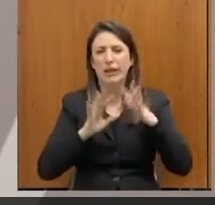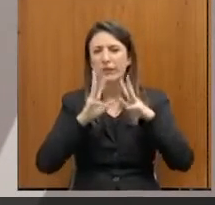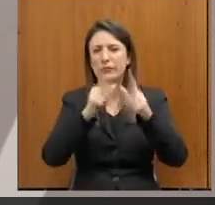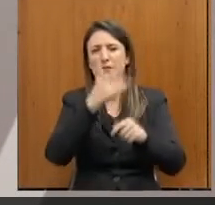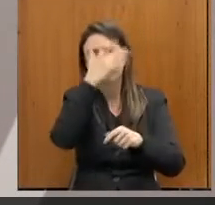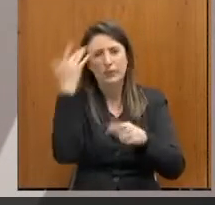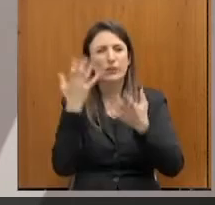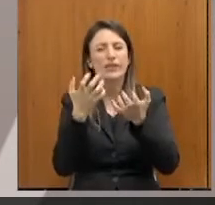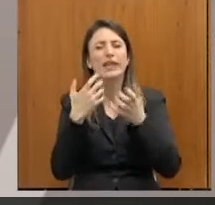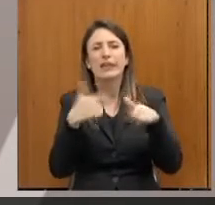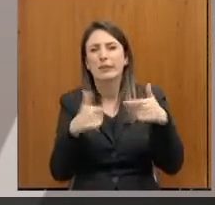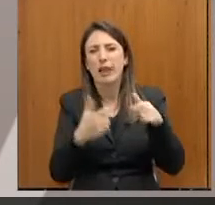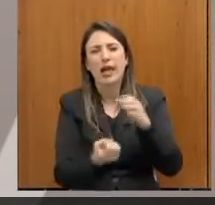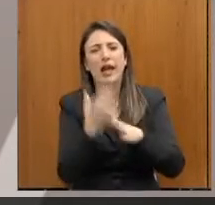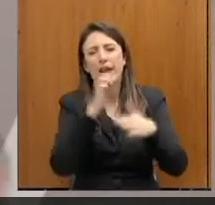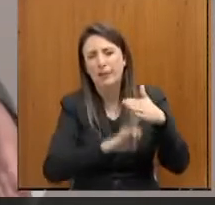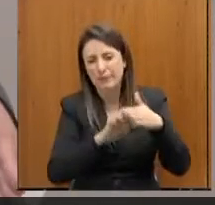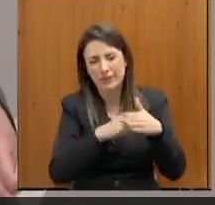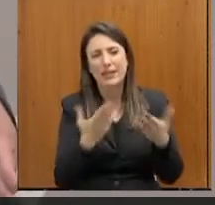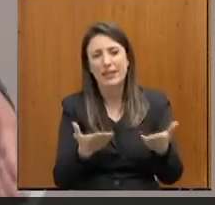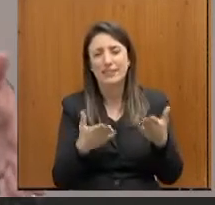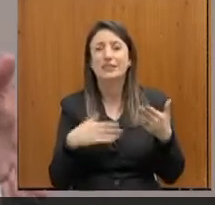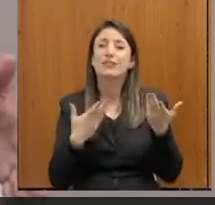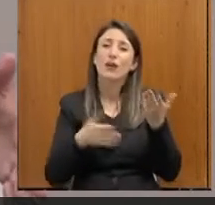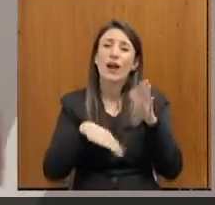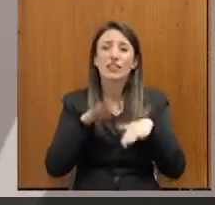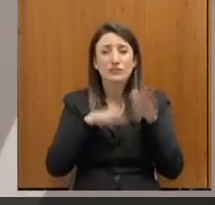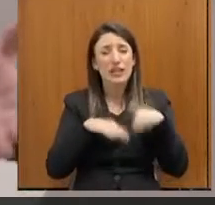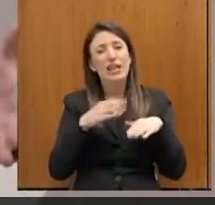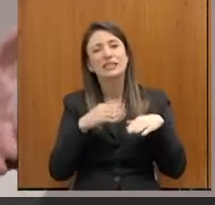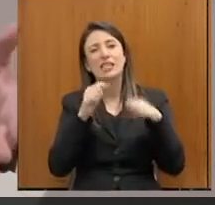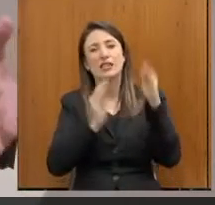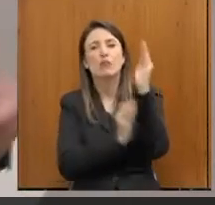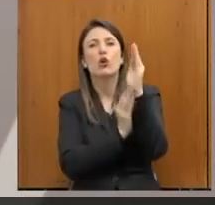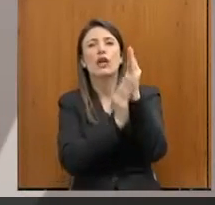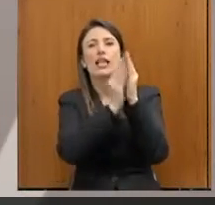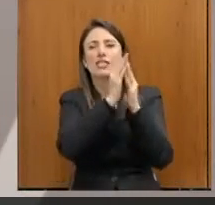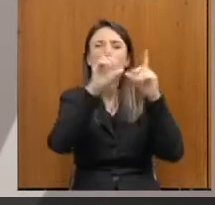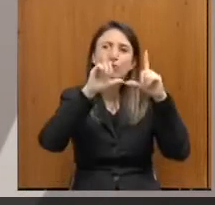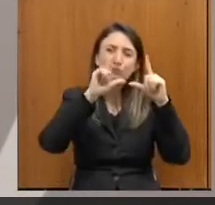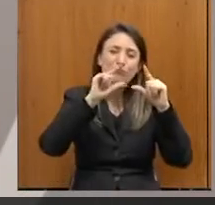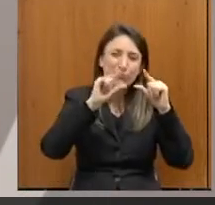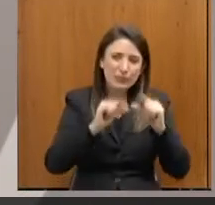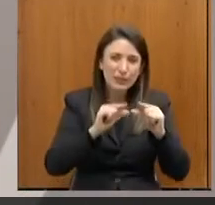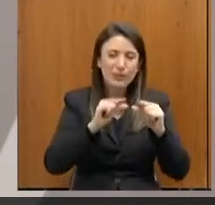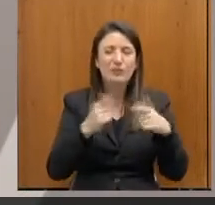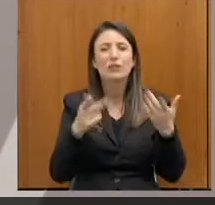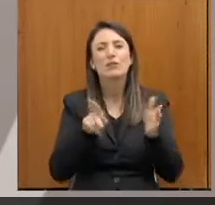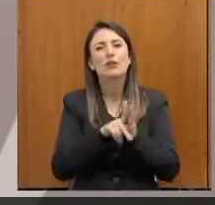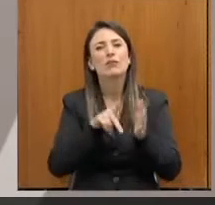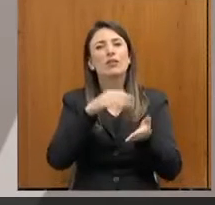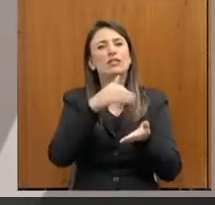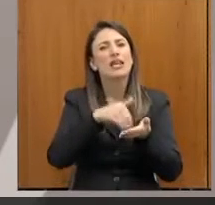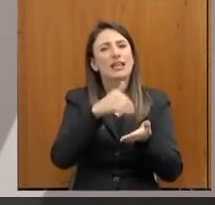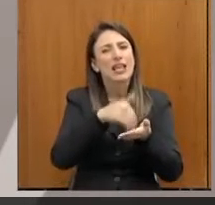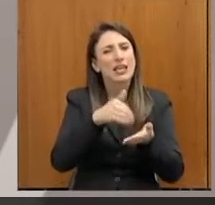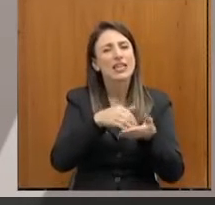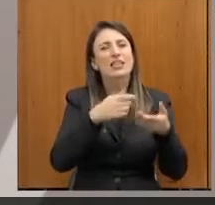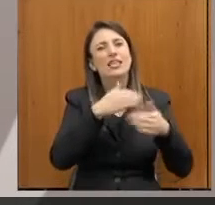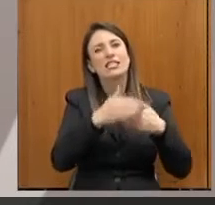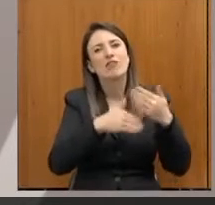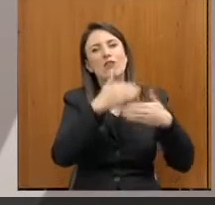e que muitas vezes ainda que removido a burocracia Estadual né que compete à secretaria de desenvolvimento econômico